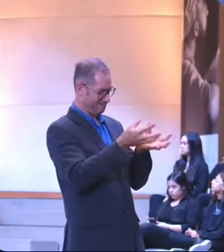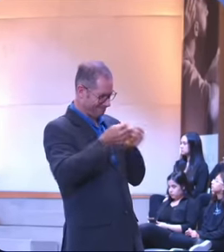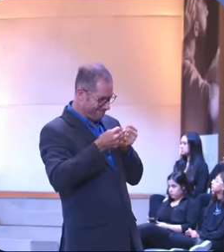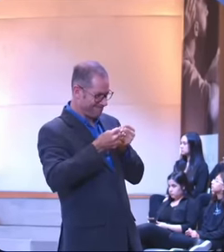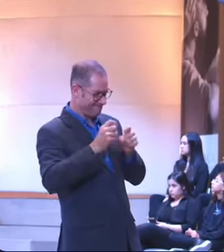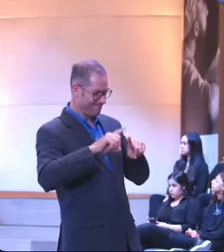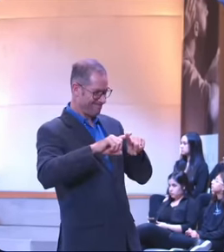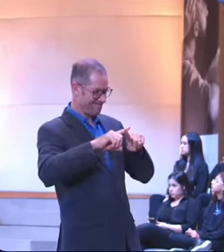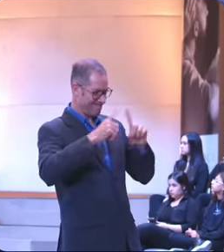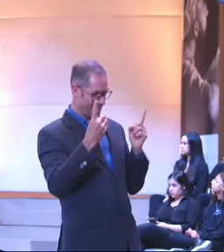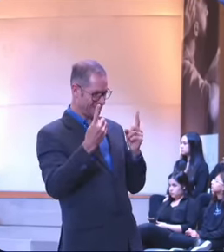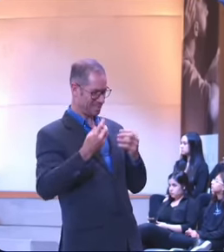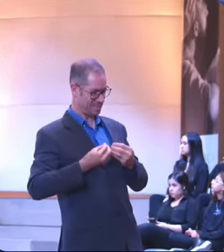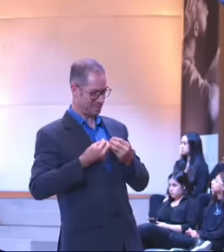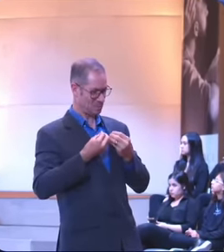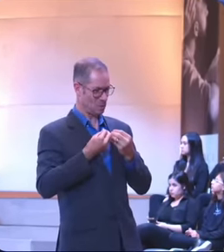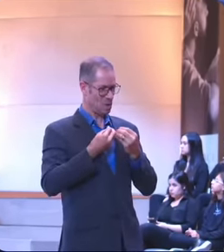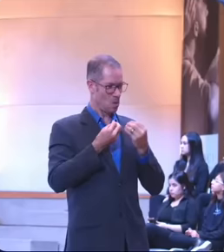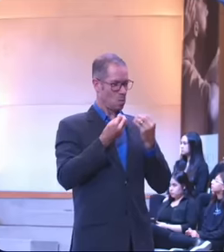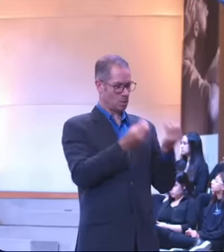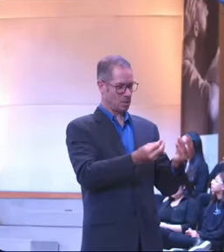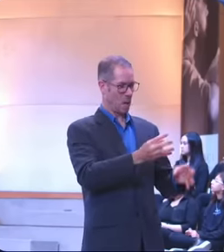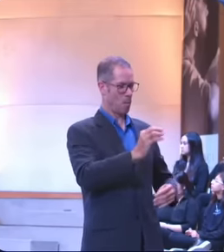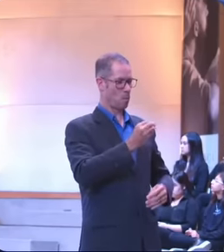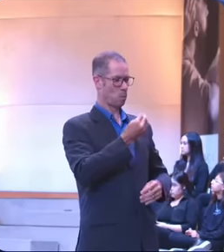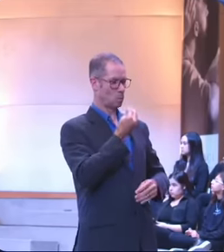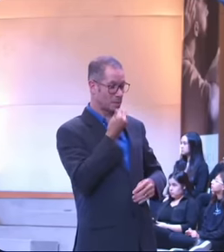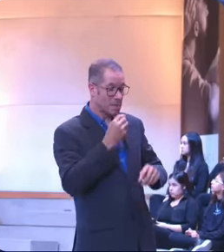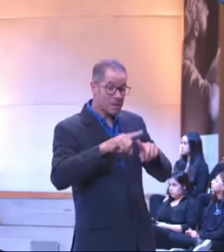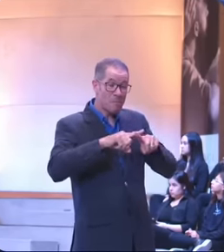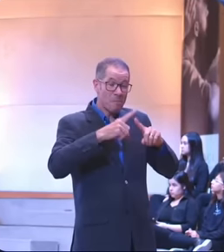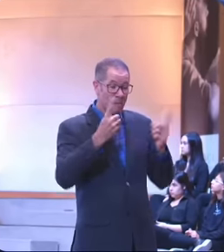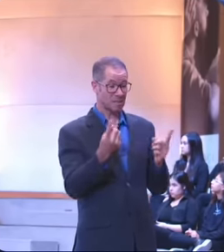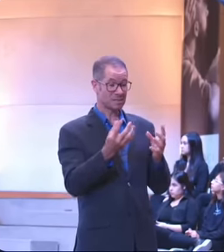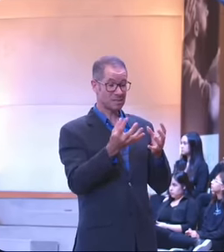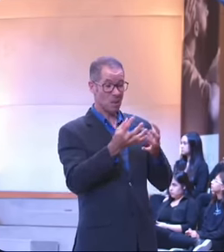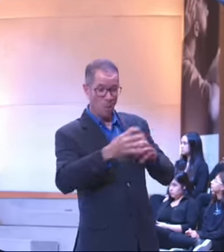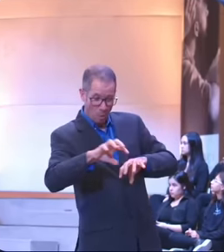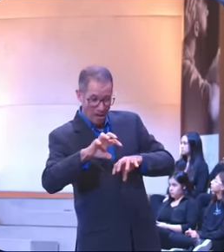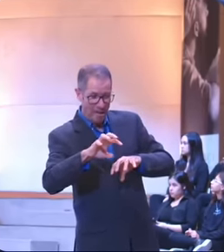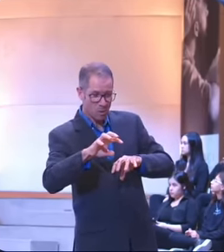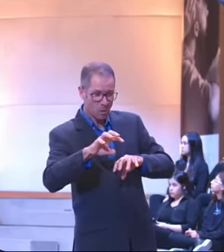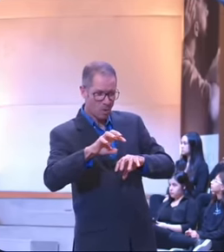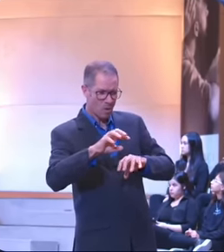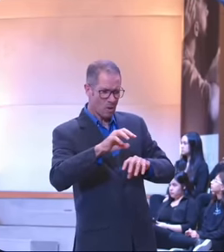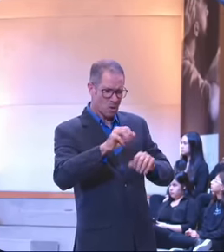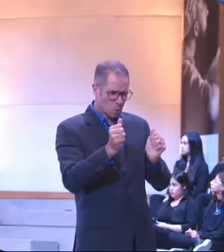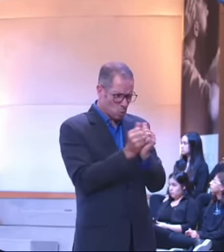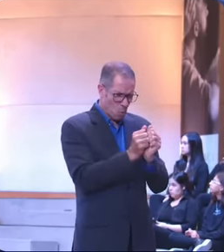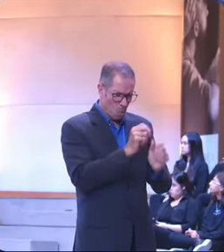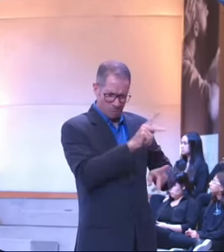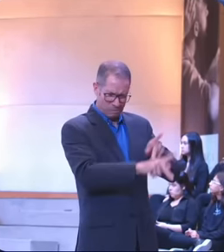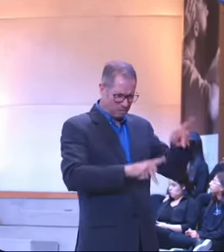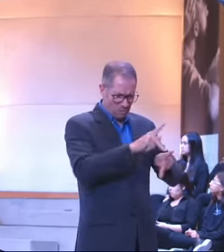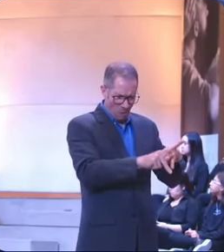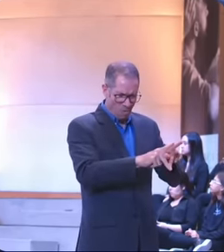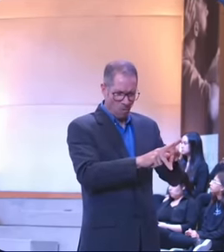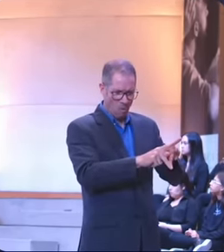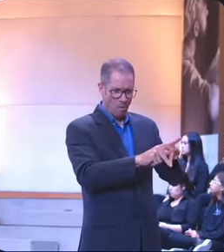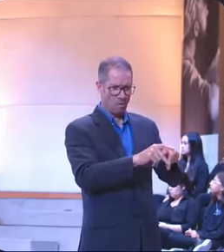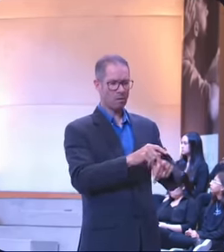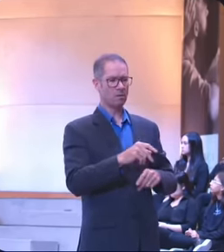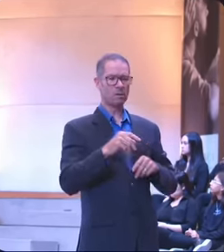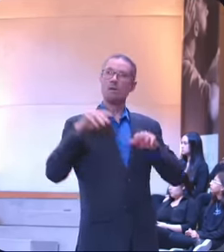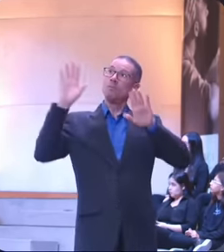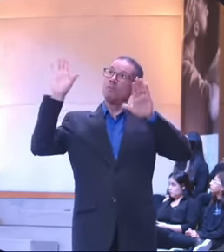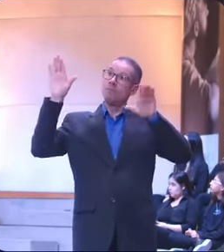mas eu vou dar aí uma oportunidade, mas eu não quero mais andar com esse povo. Eu vou mandar